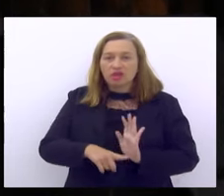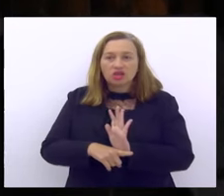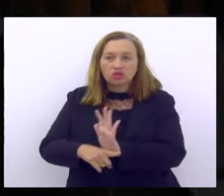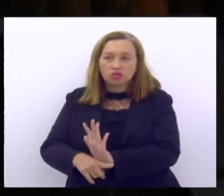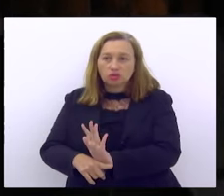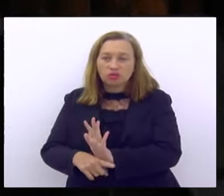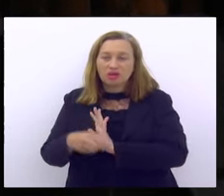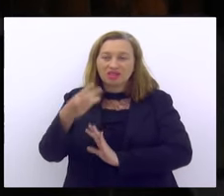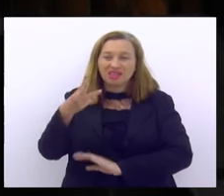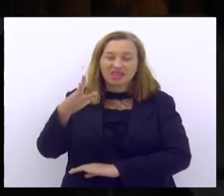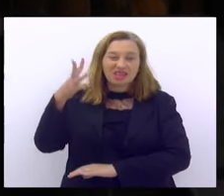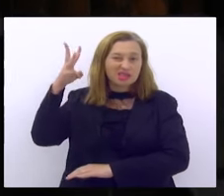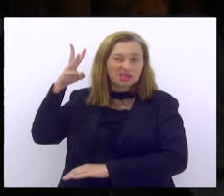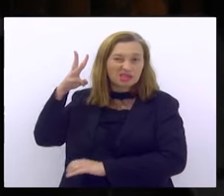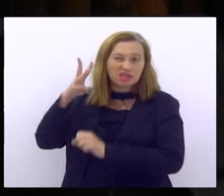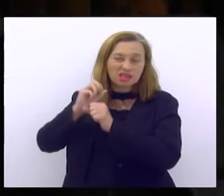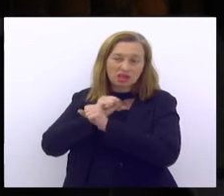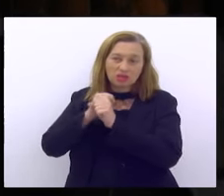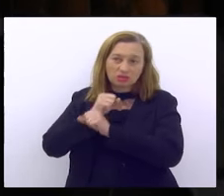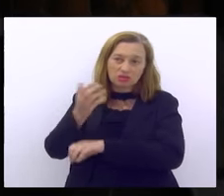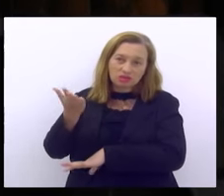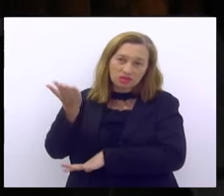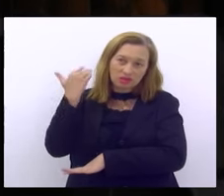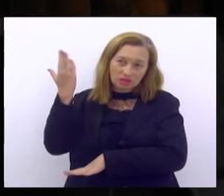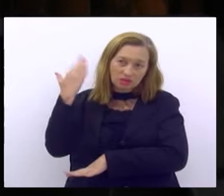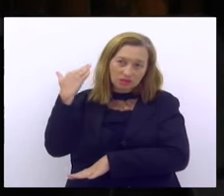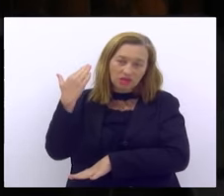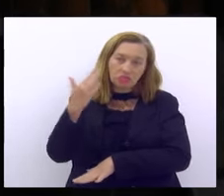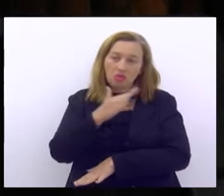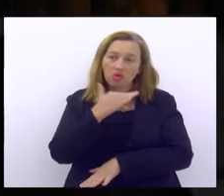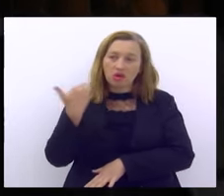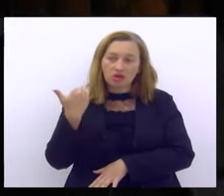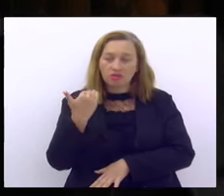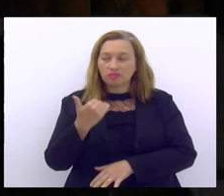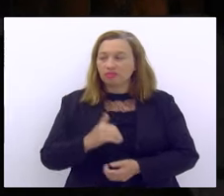morreu. Presidente, a minha mãe tinha uma doença.